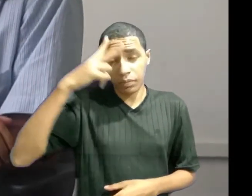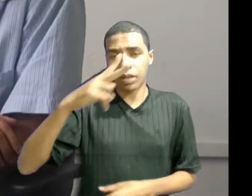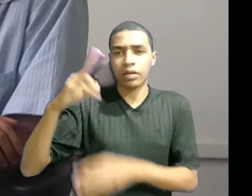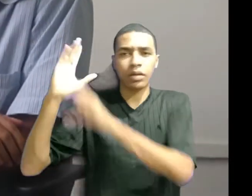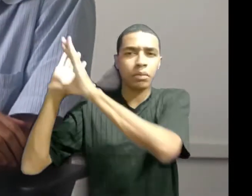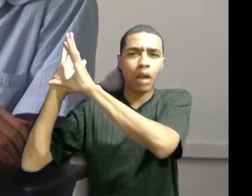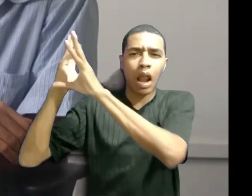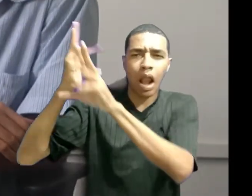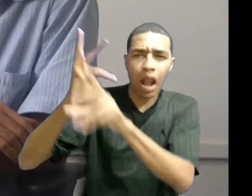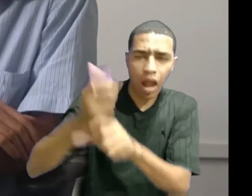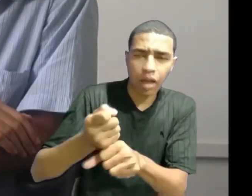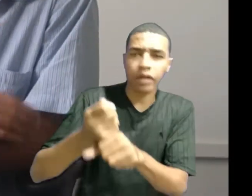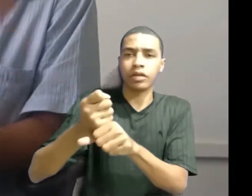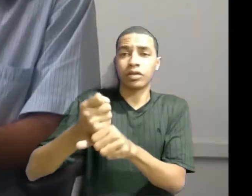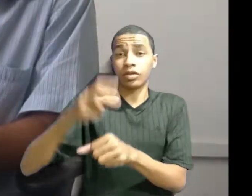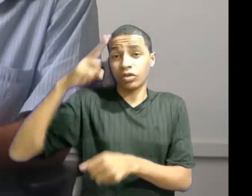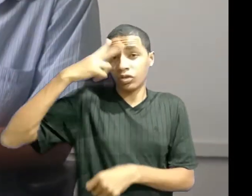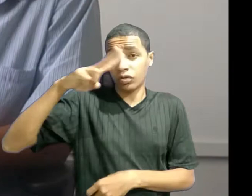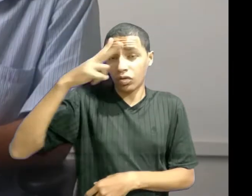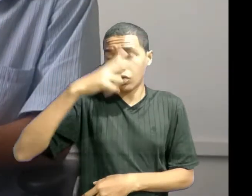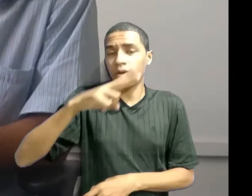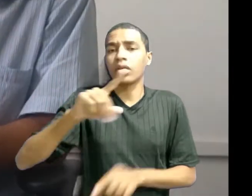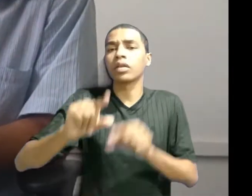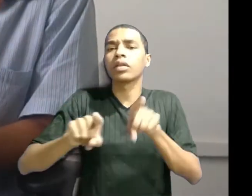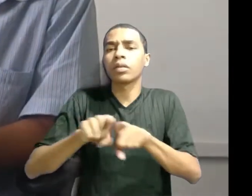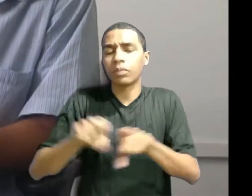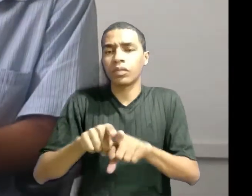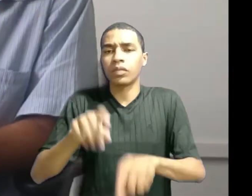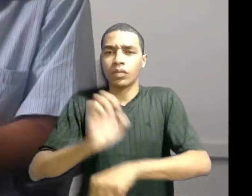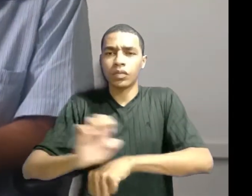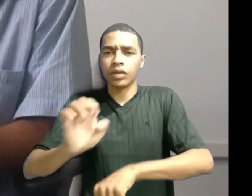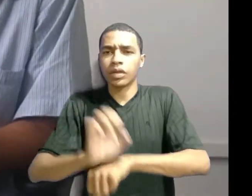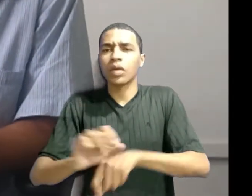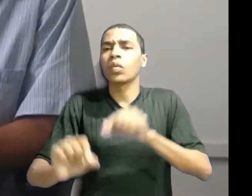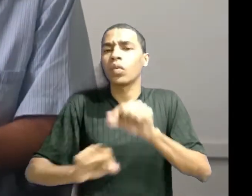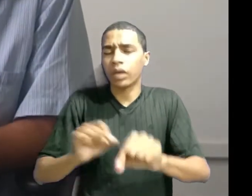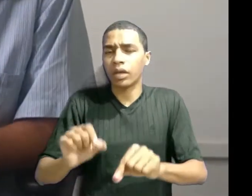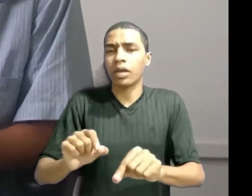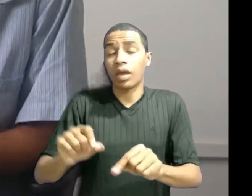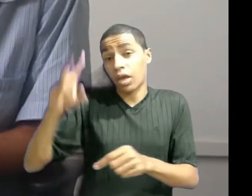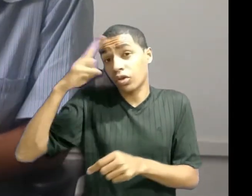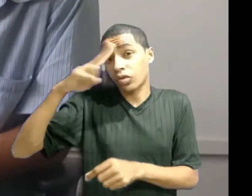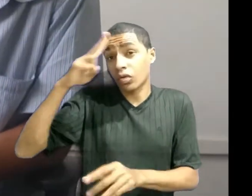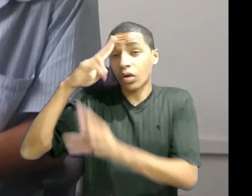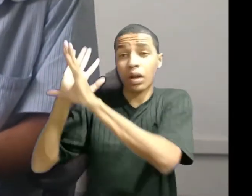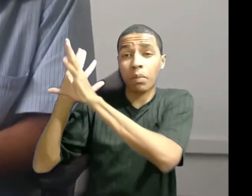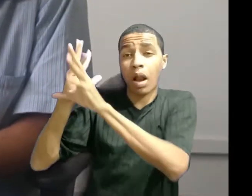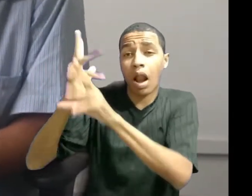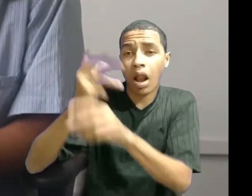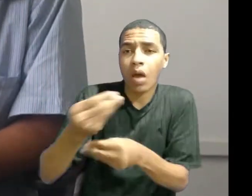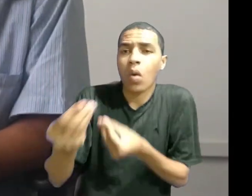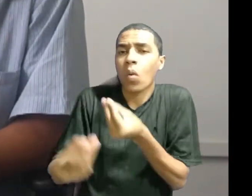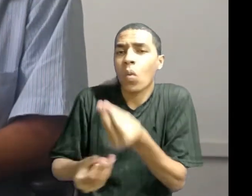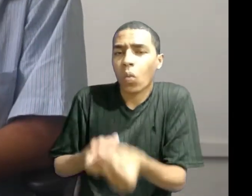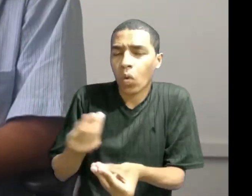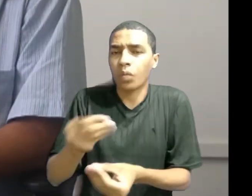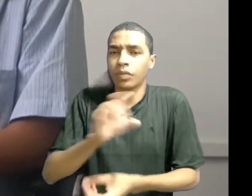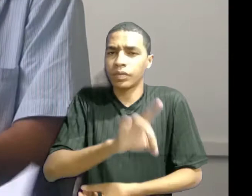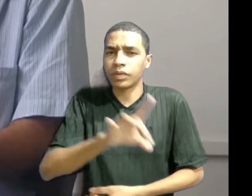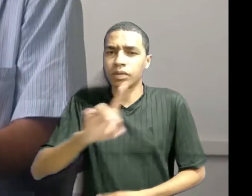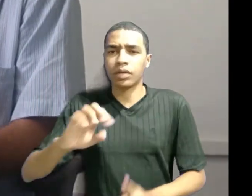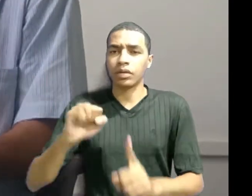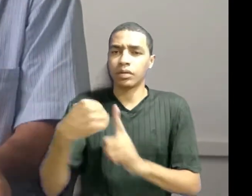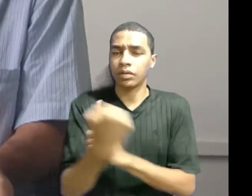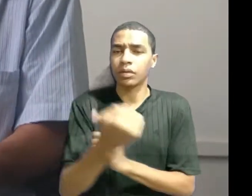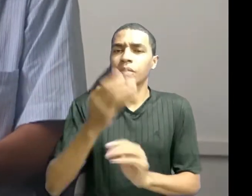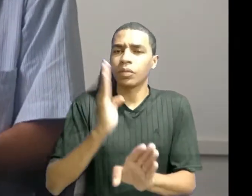fatores históricos, né? O Estado vai ser relativo àquela condição histórica de cada sociedade. Por isso que não pode